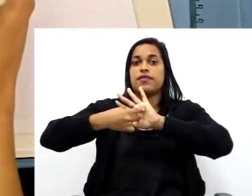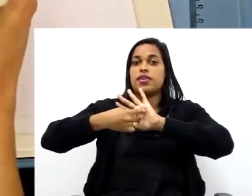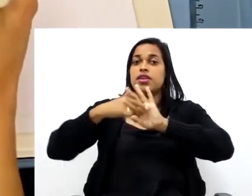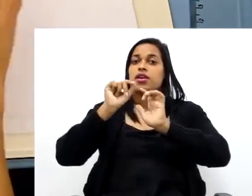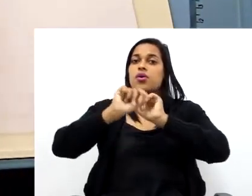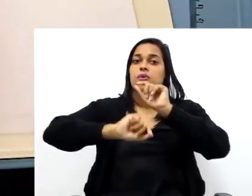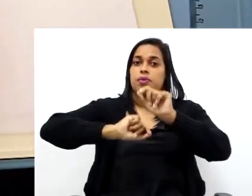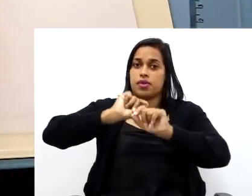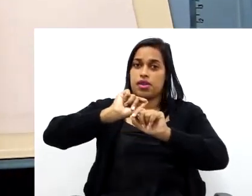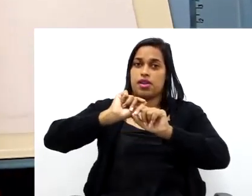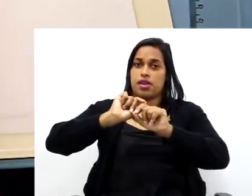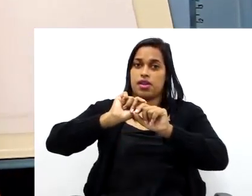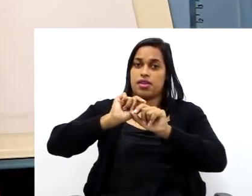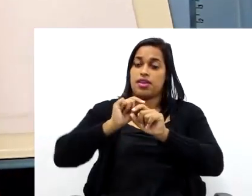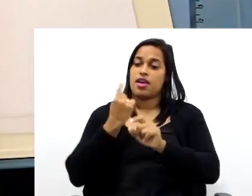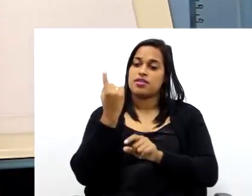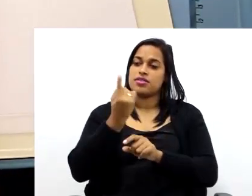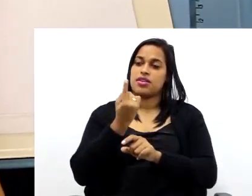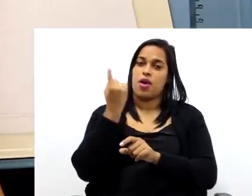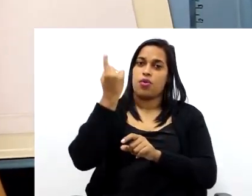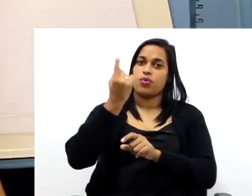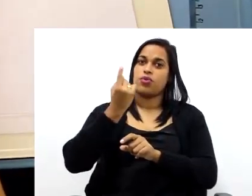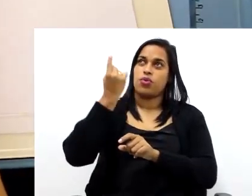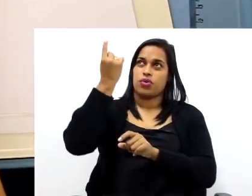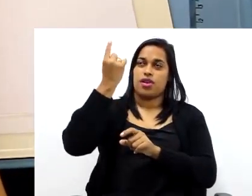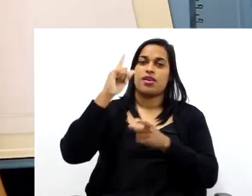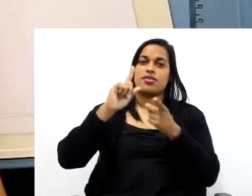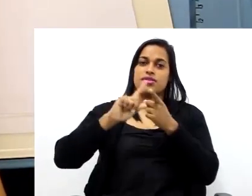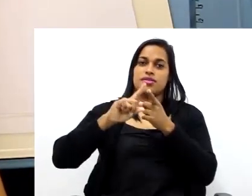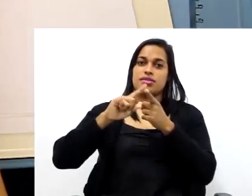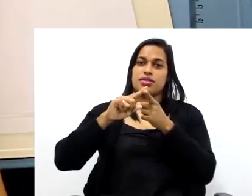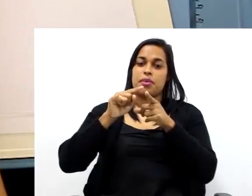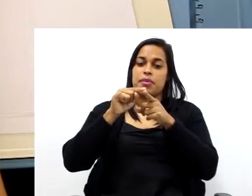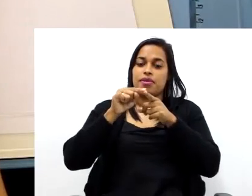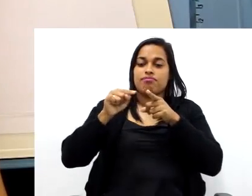larguras e as alturas dessa caneta